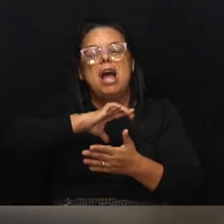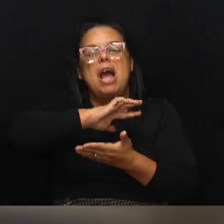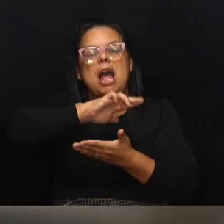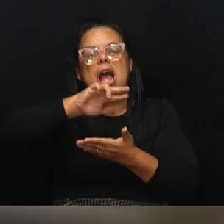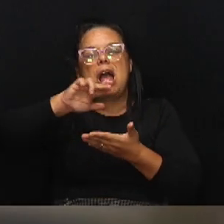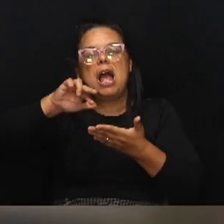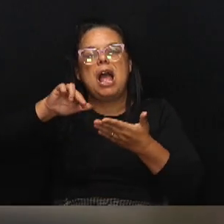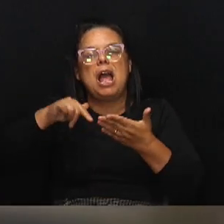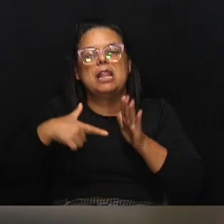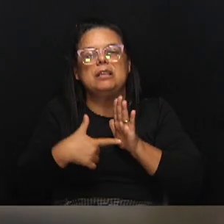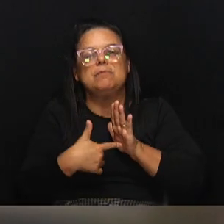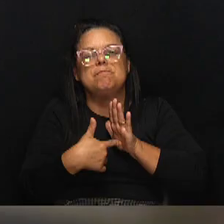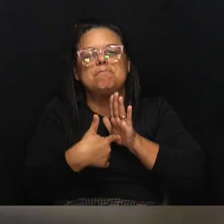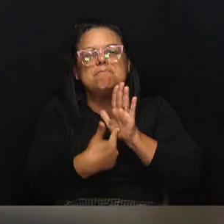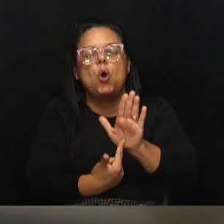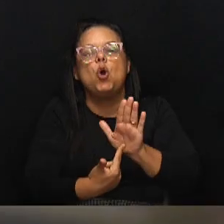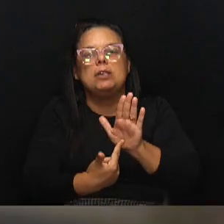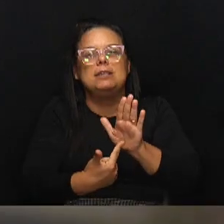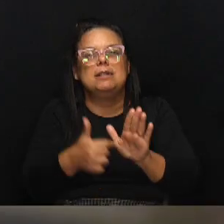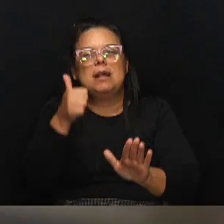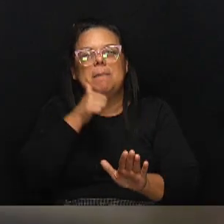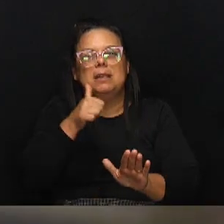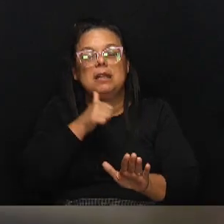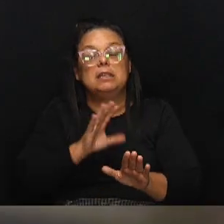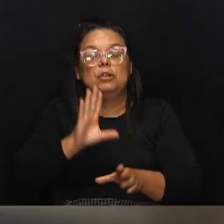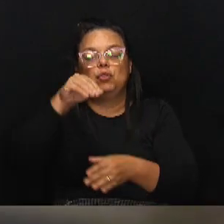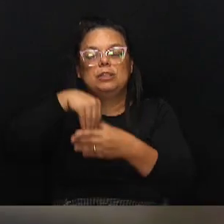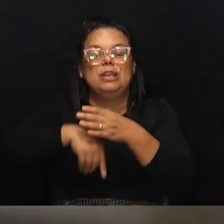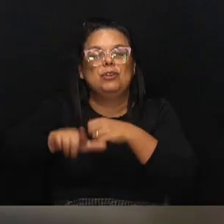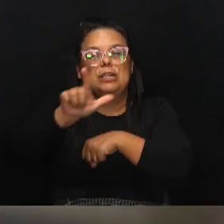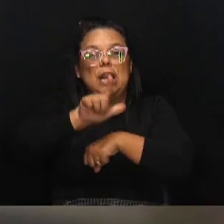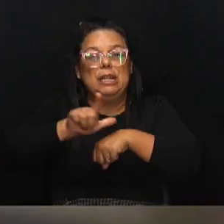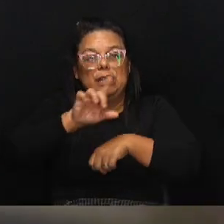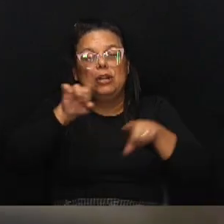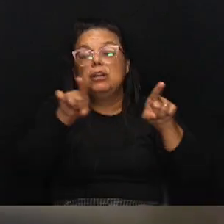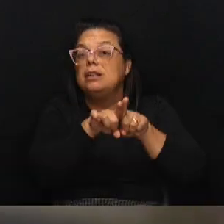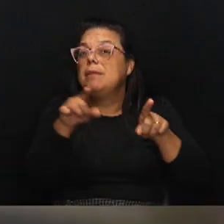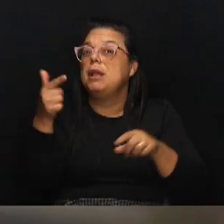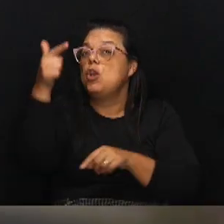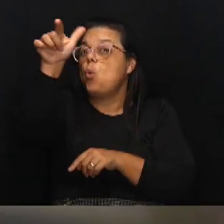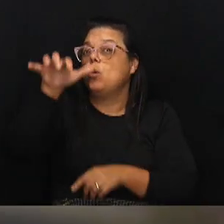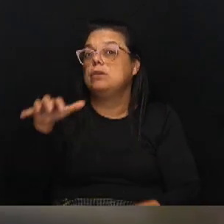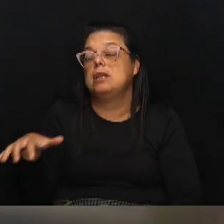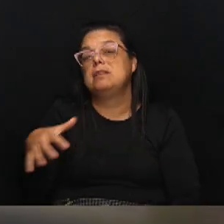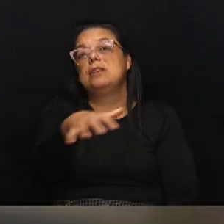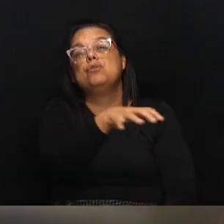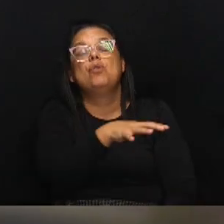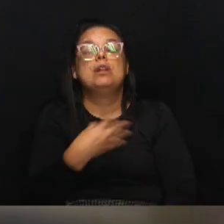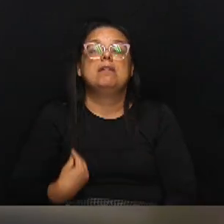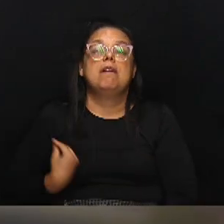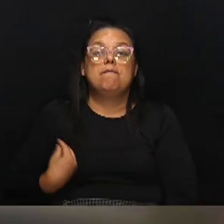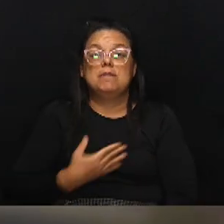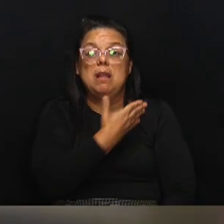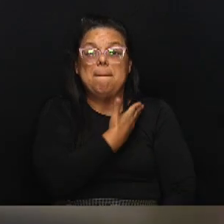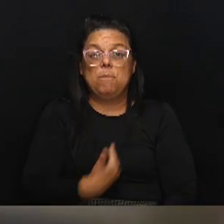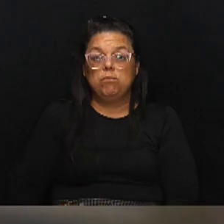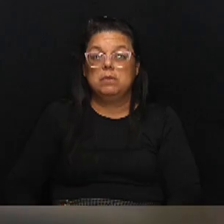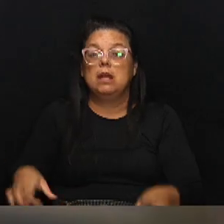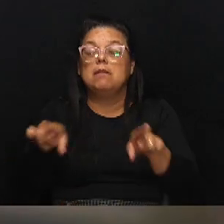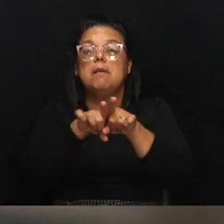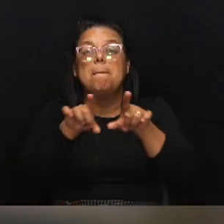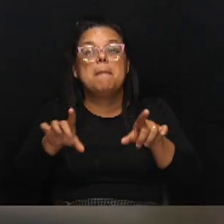começam a ser notadas tanto na literatura quanto em outros setores da vida pública. Neste